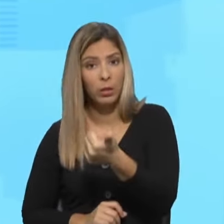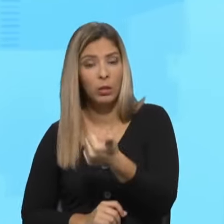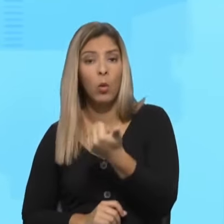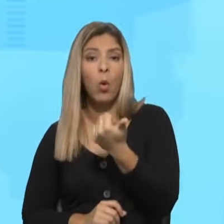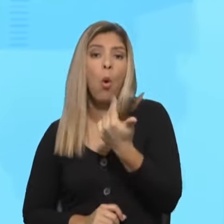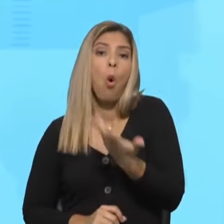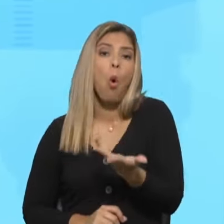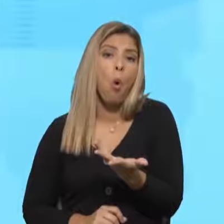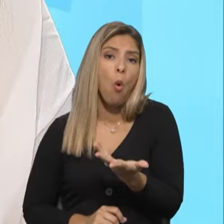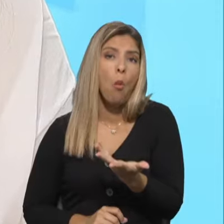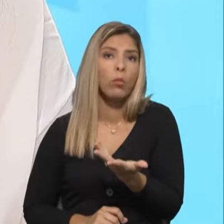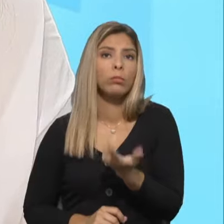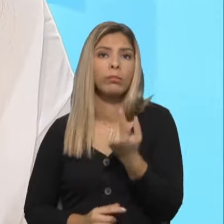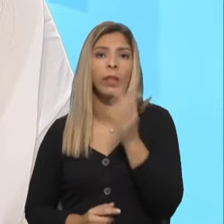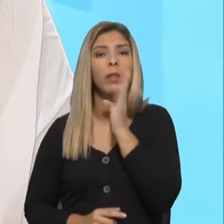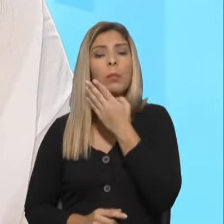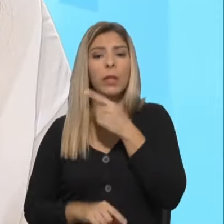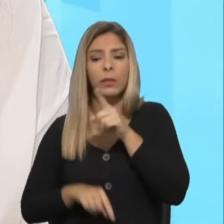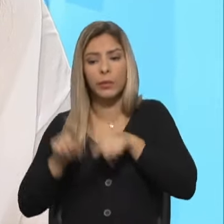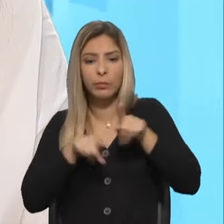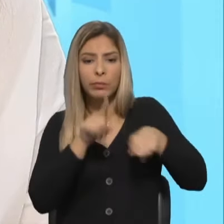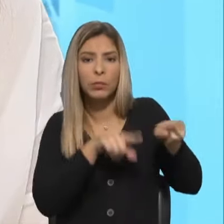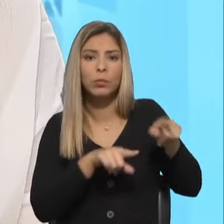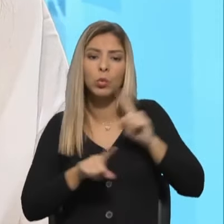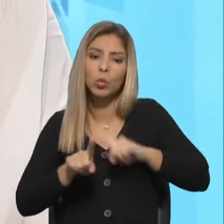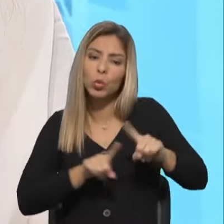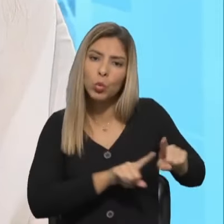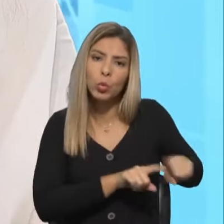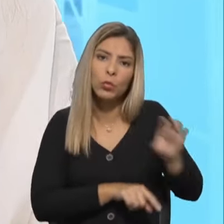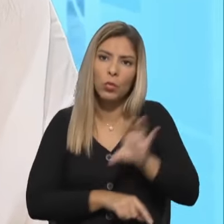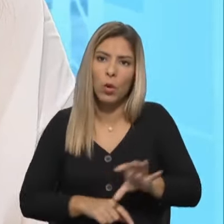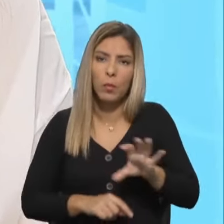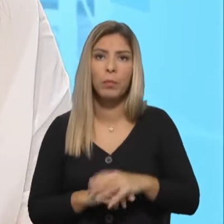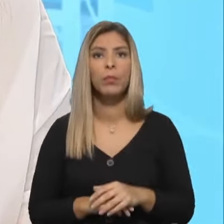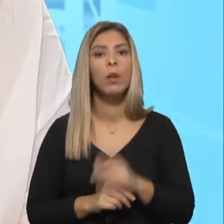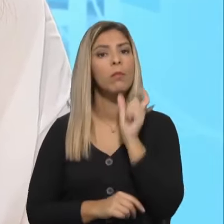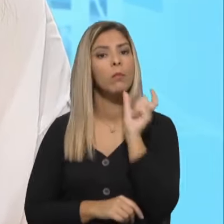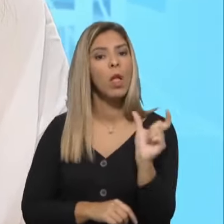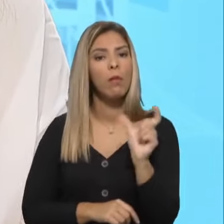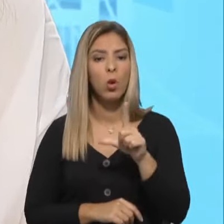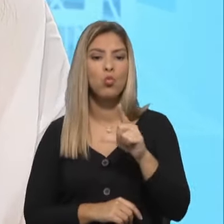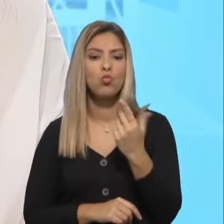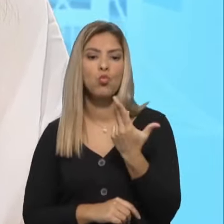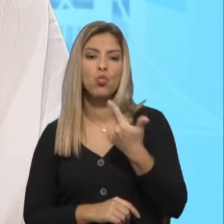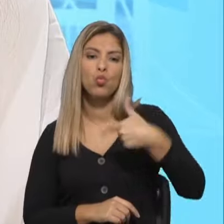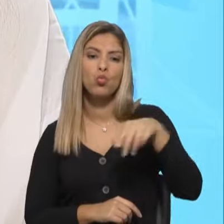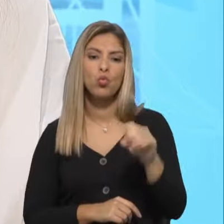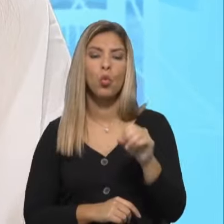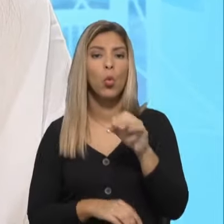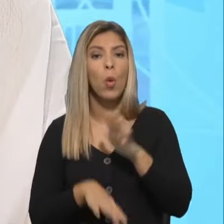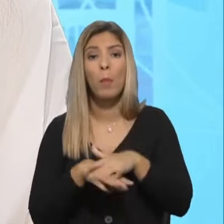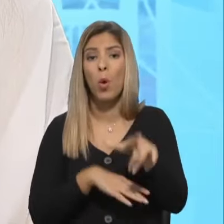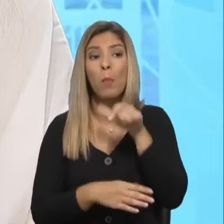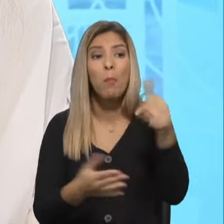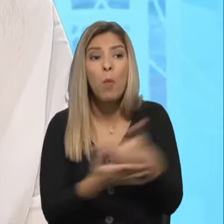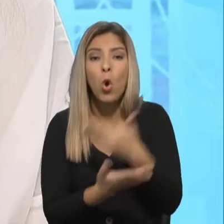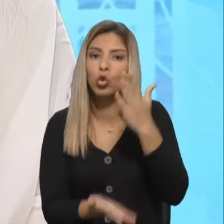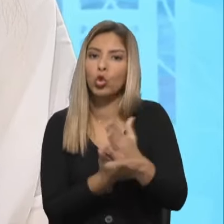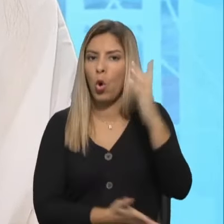porque Há diferentes lutos que passamos ao longo da nossa vida h o luto quando nós falamos de luto nós não falamos só de perda por morte nós